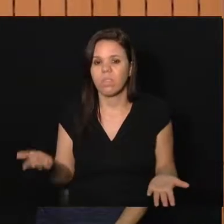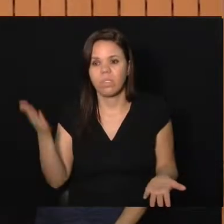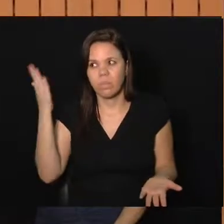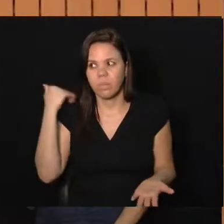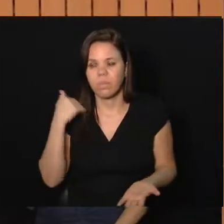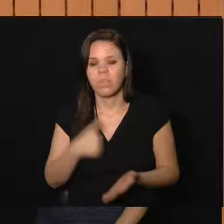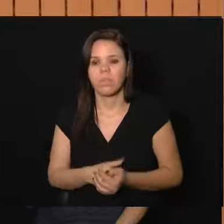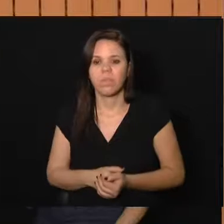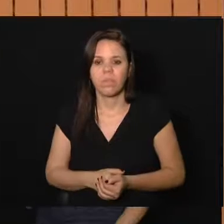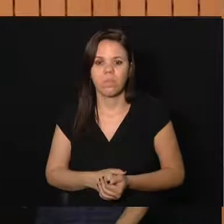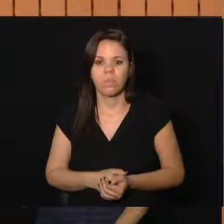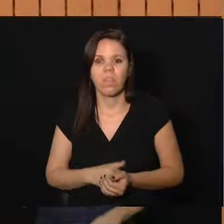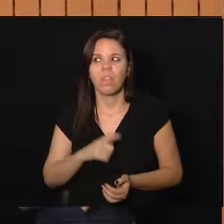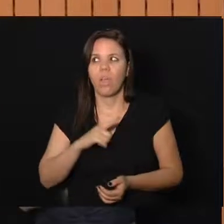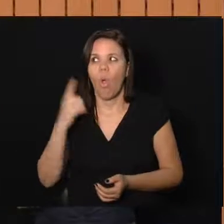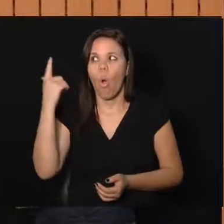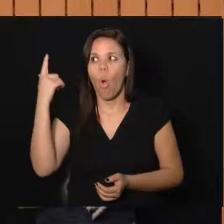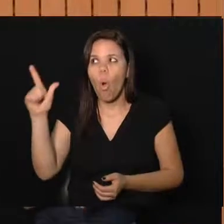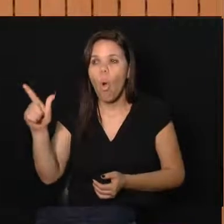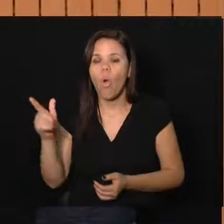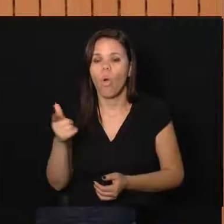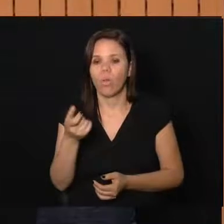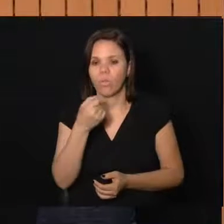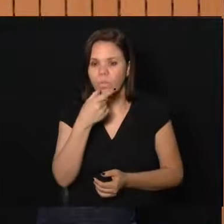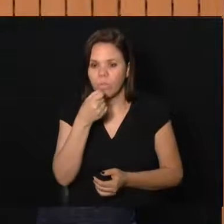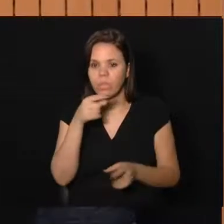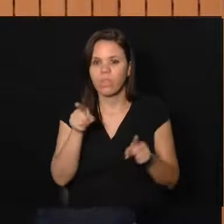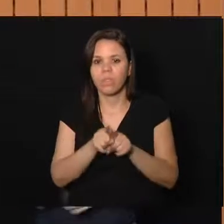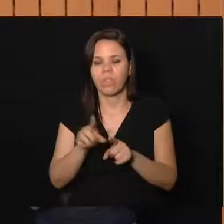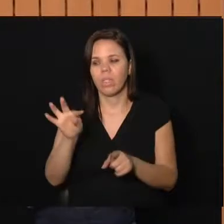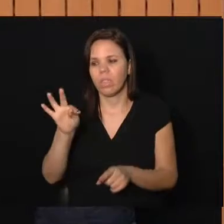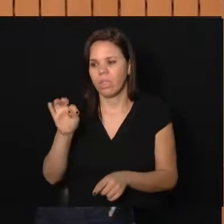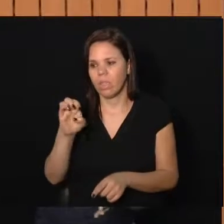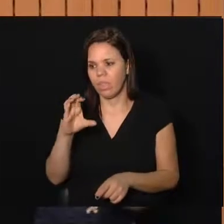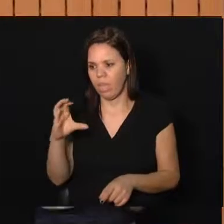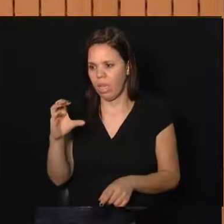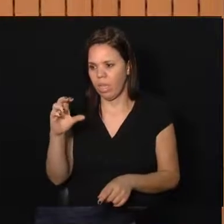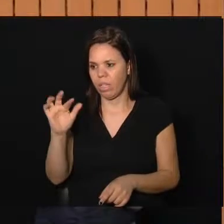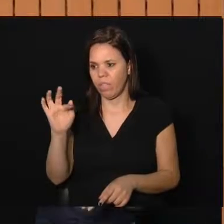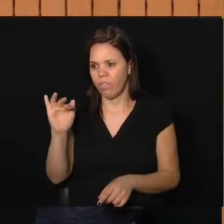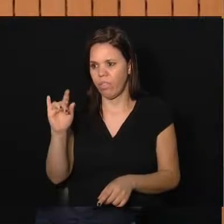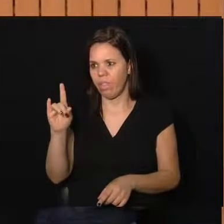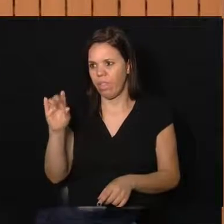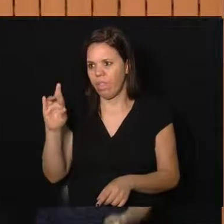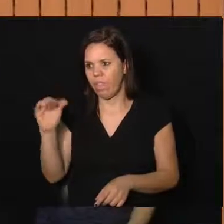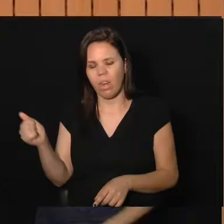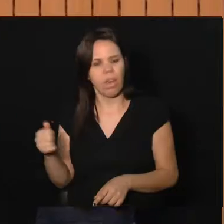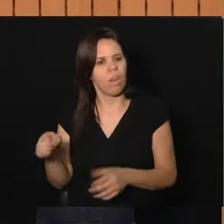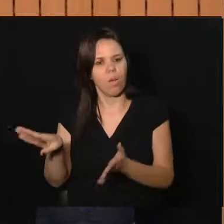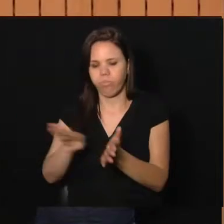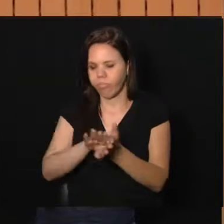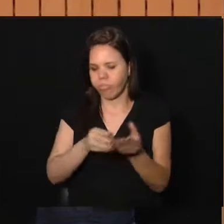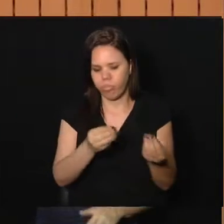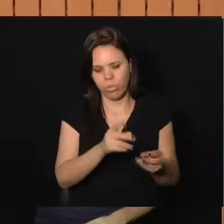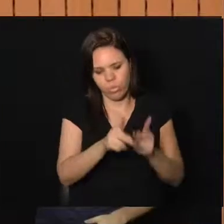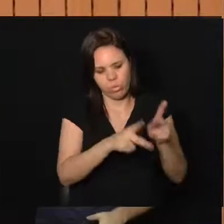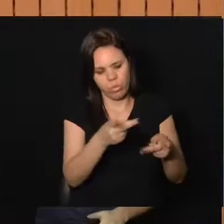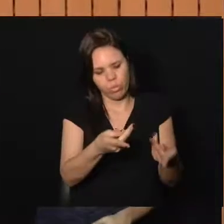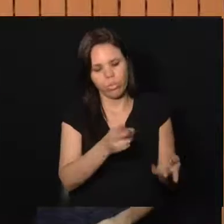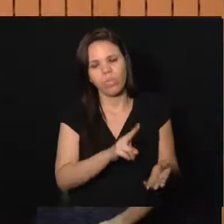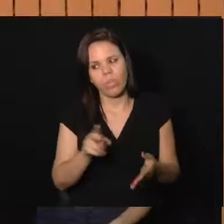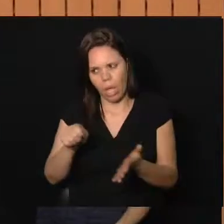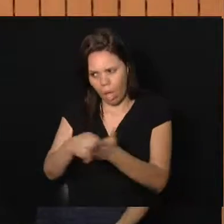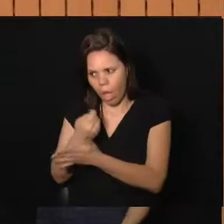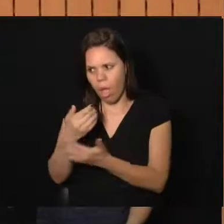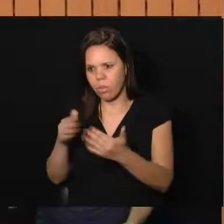Sabemos que tem um outro medicamento, Tecfidera, que também não está chegando aos portadores. Está autorizado